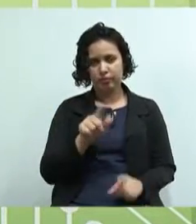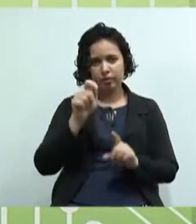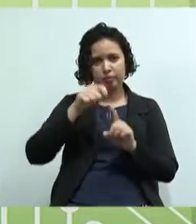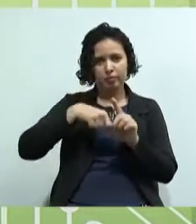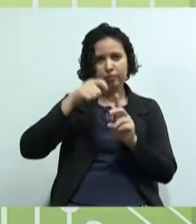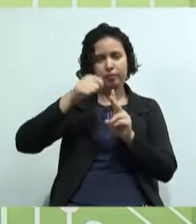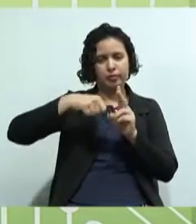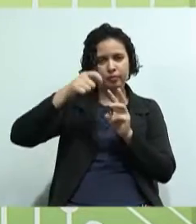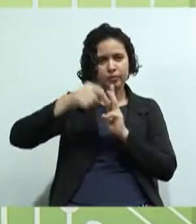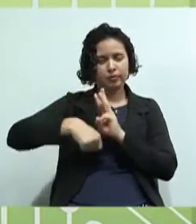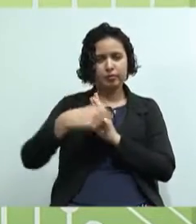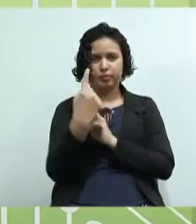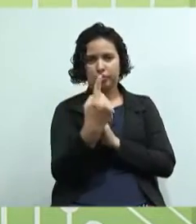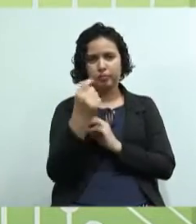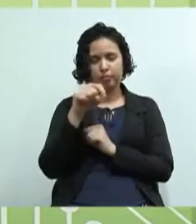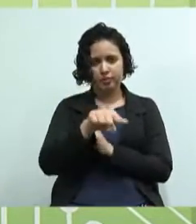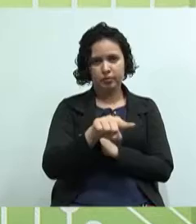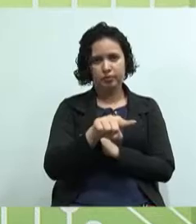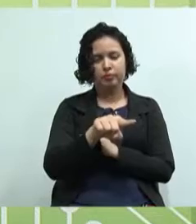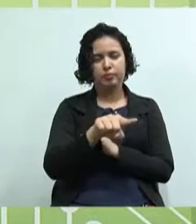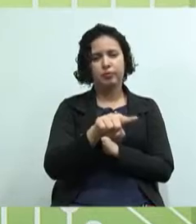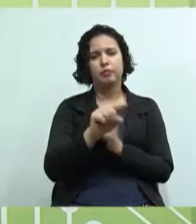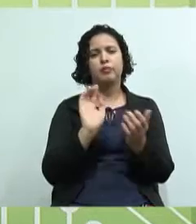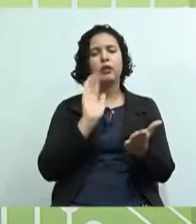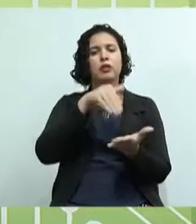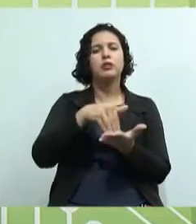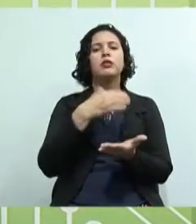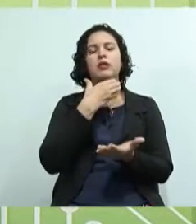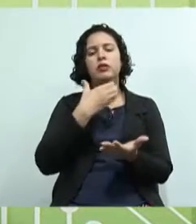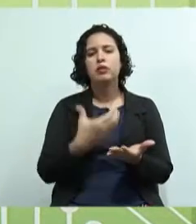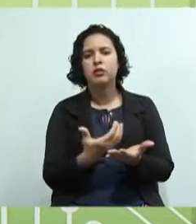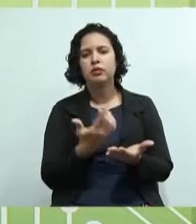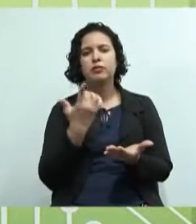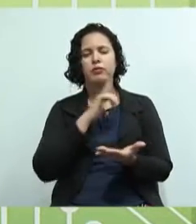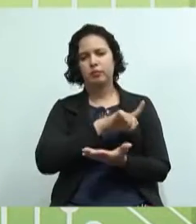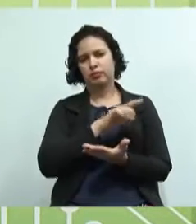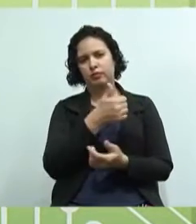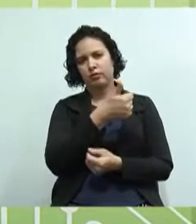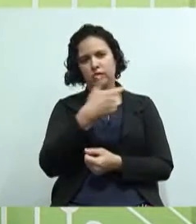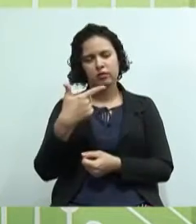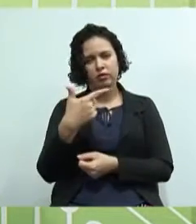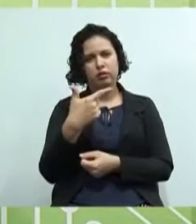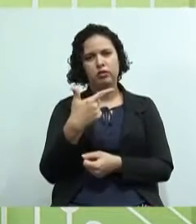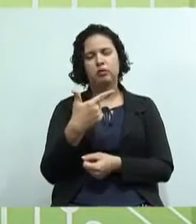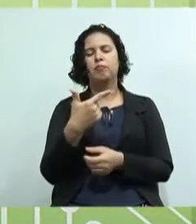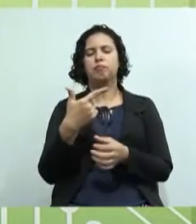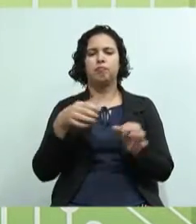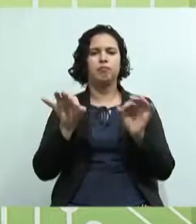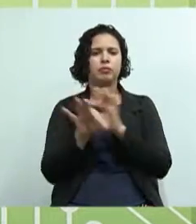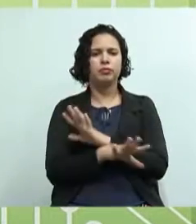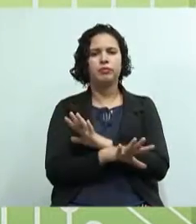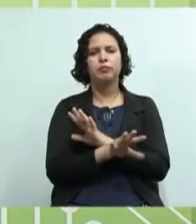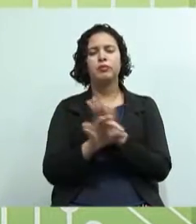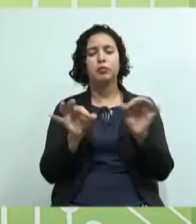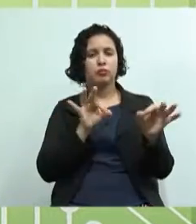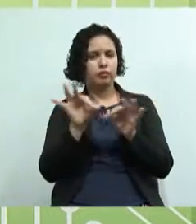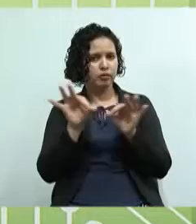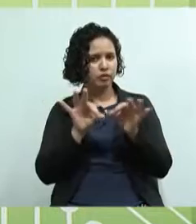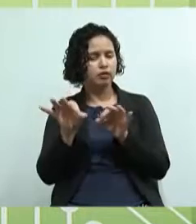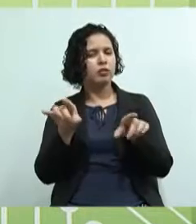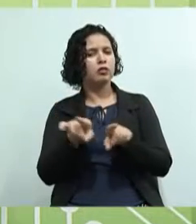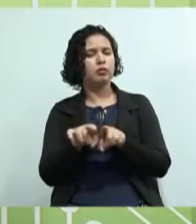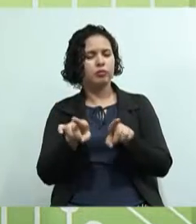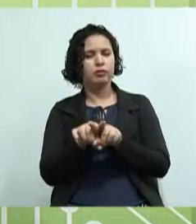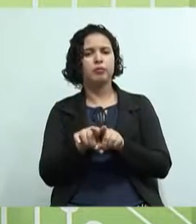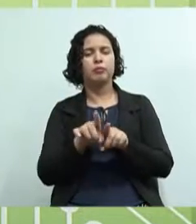mês, 12 mil. Cheguei em dezembro, gastei 12 mil, concluí tudo aquilo que eu planejei, opa, então tá feito. O planejamento era desse jeito, só que ele